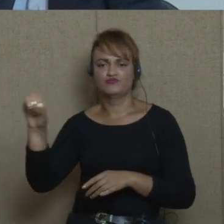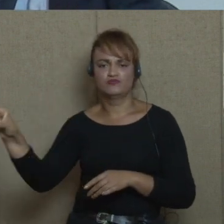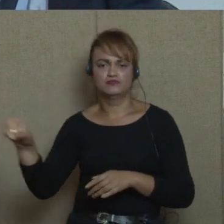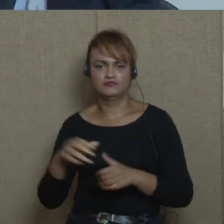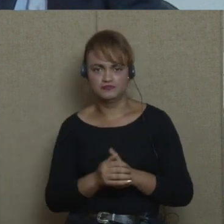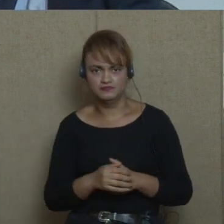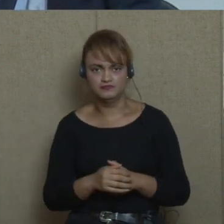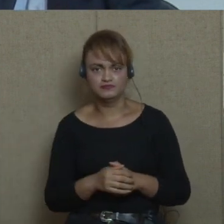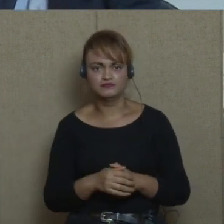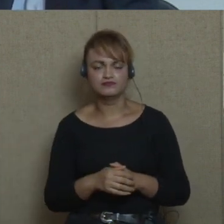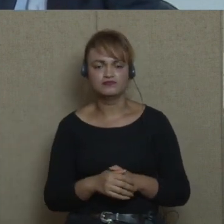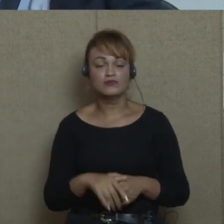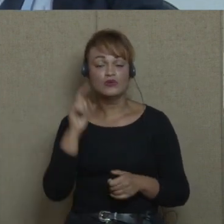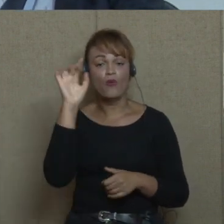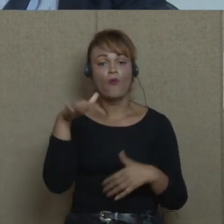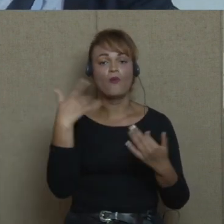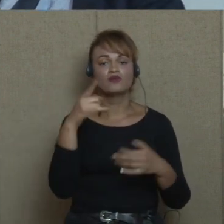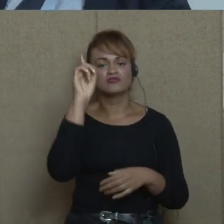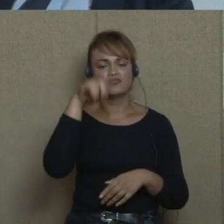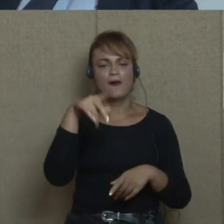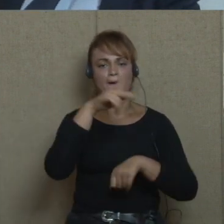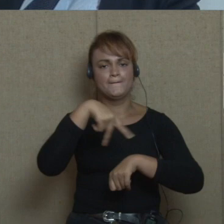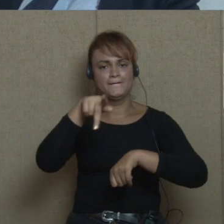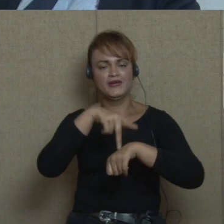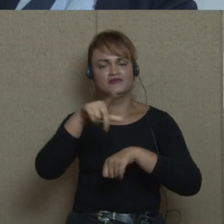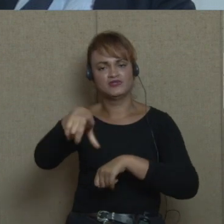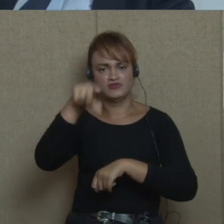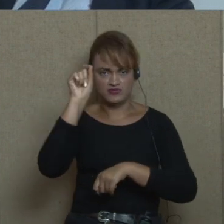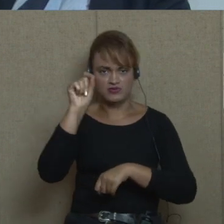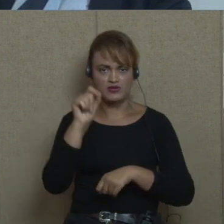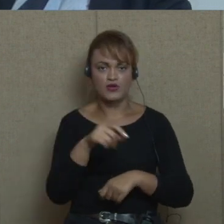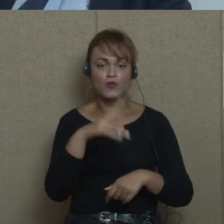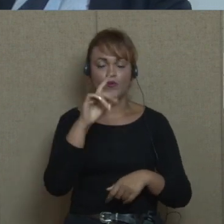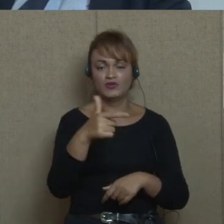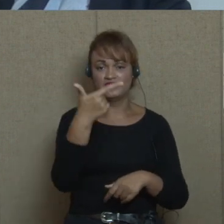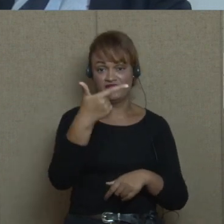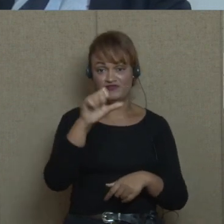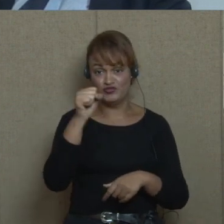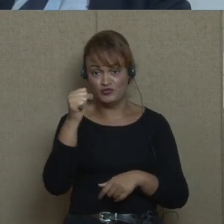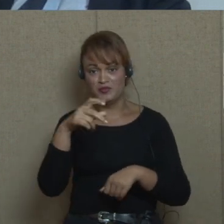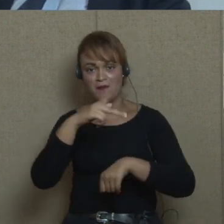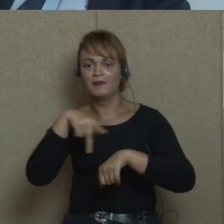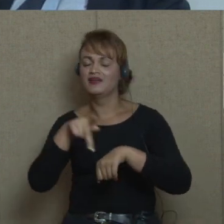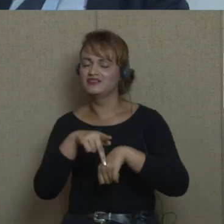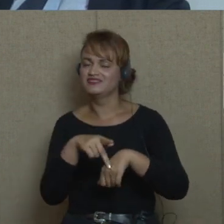Quando você é um país, você decide o que quer. Quando você é 28 países,